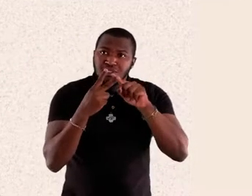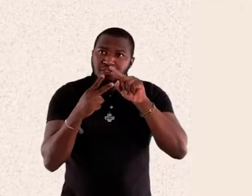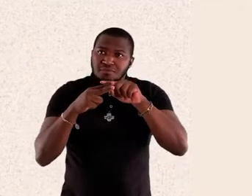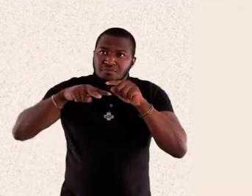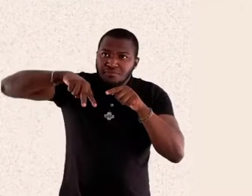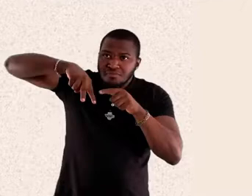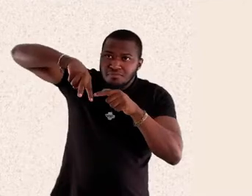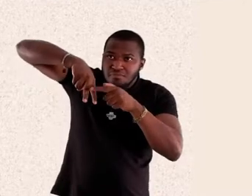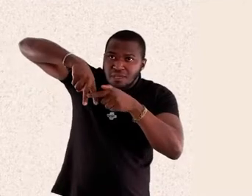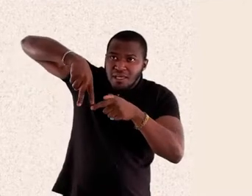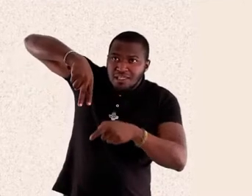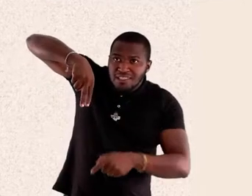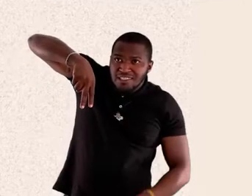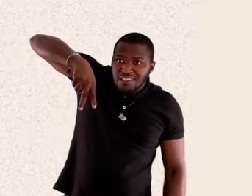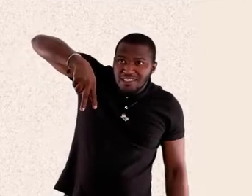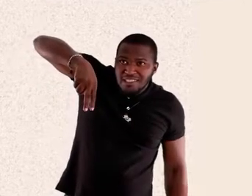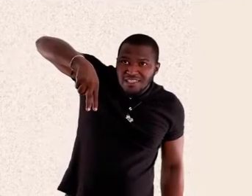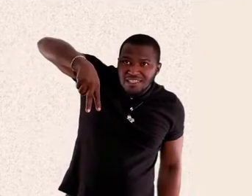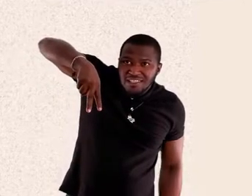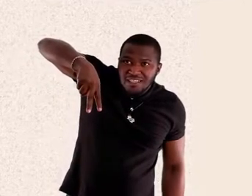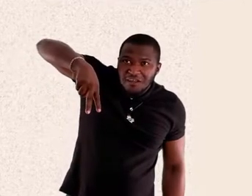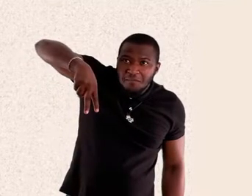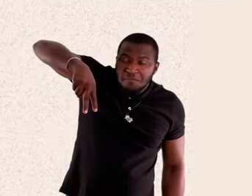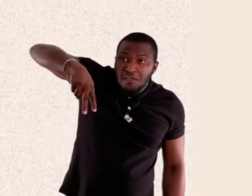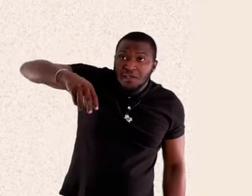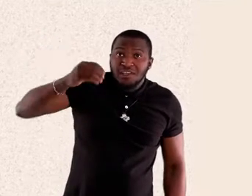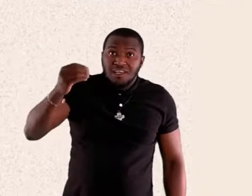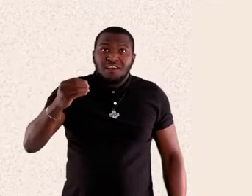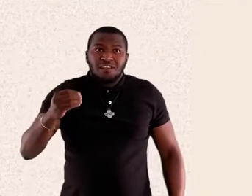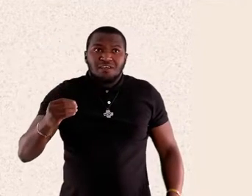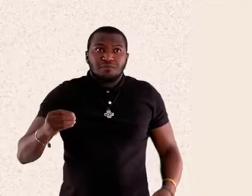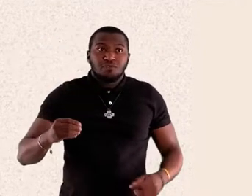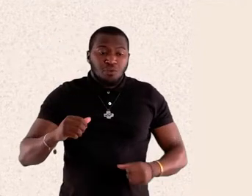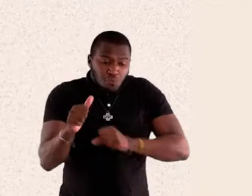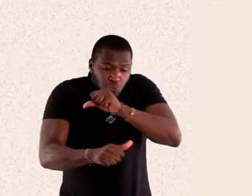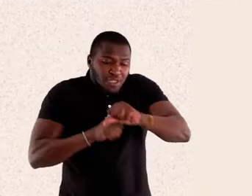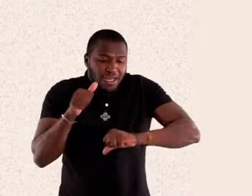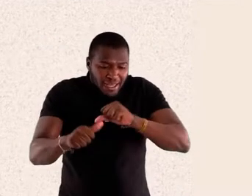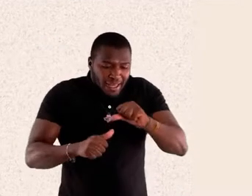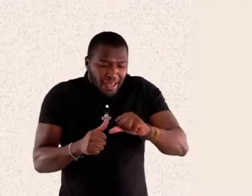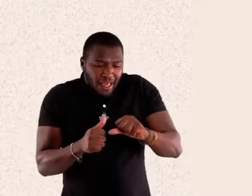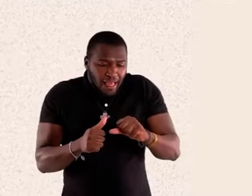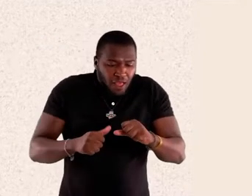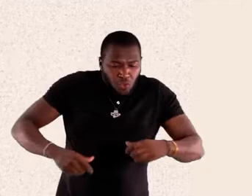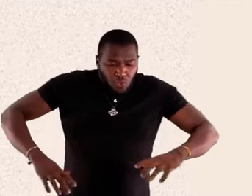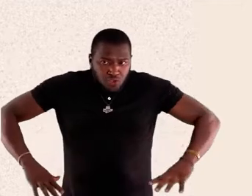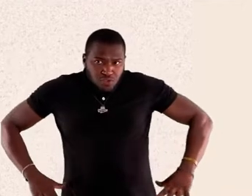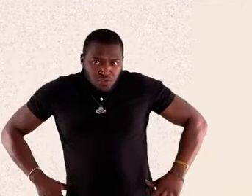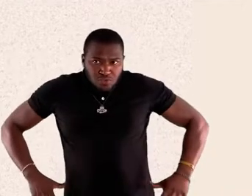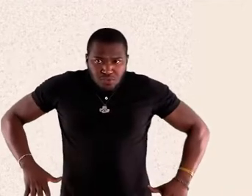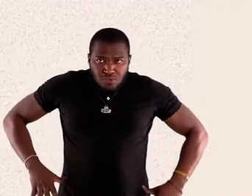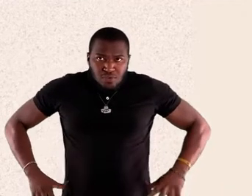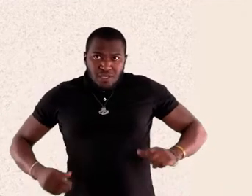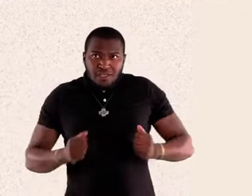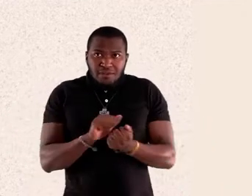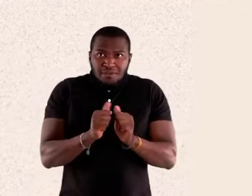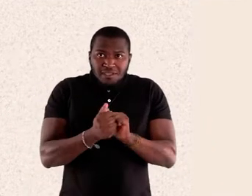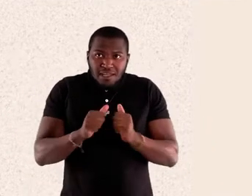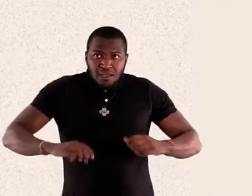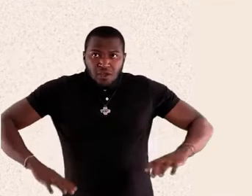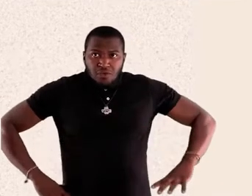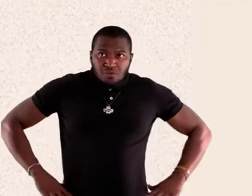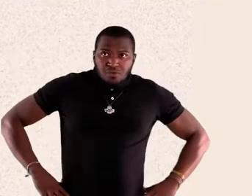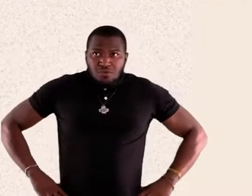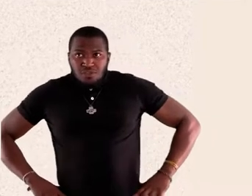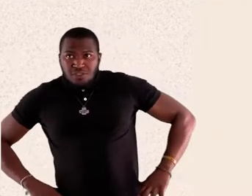que teve que contar com estreitamento do quadril né E isso custou ao nosso